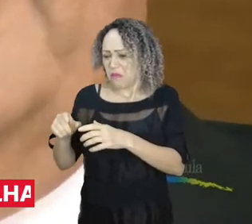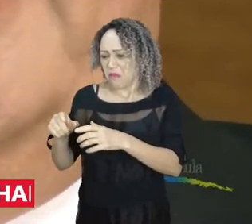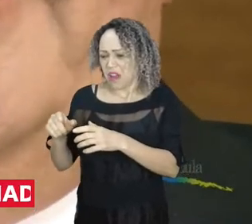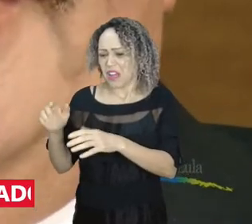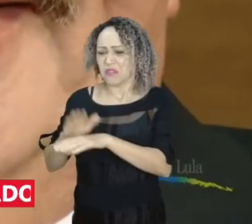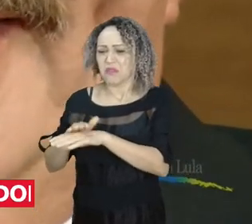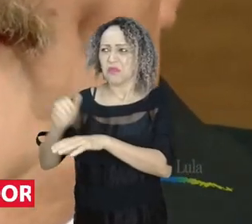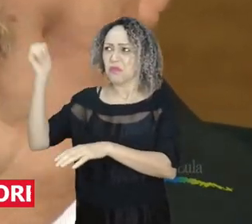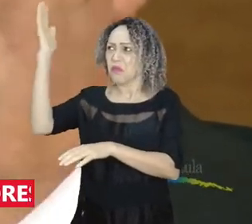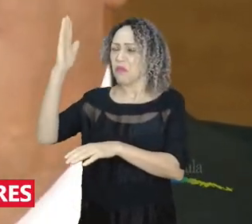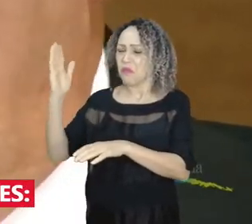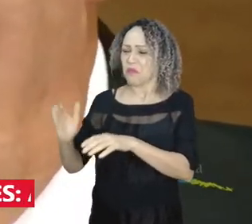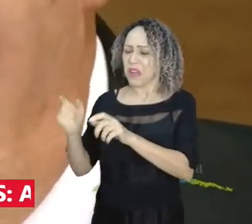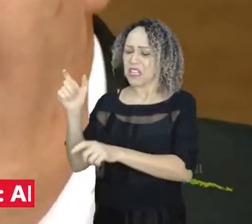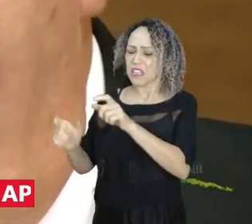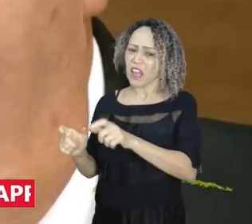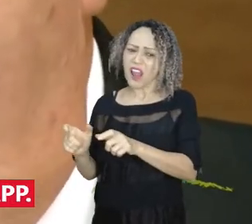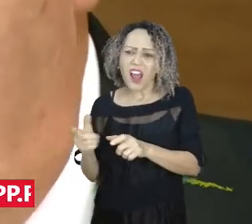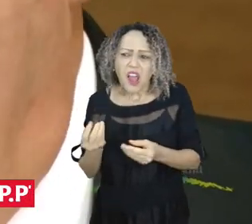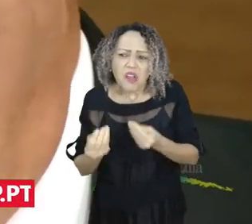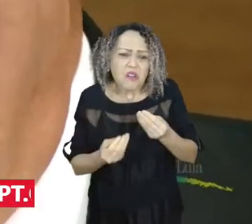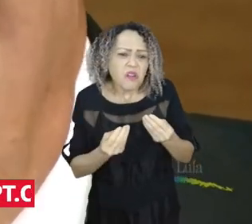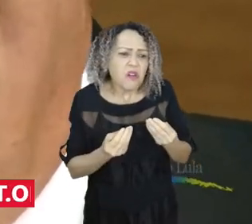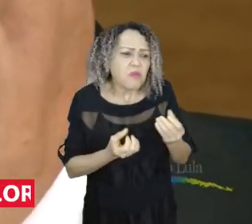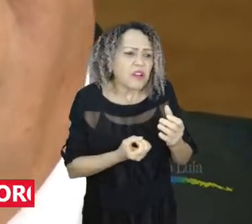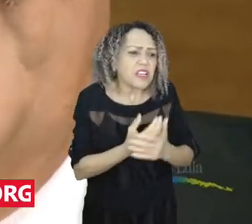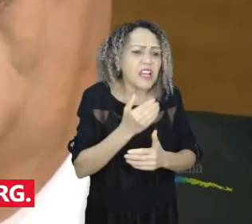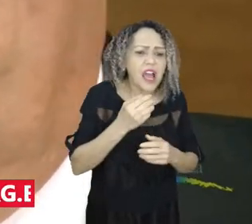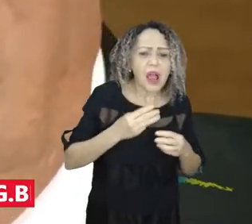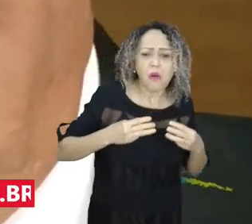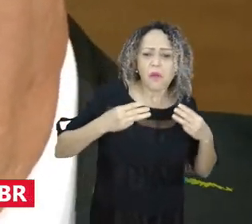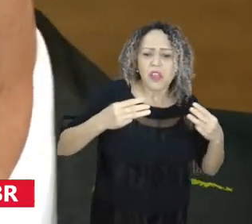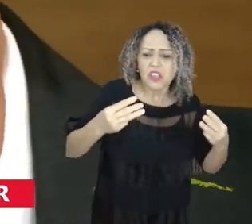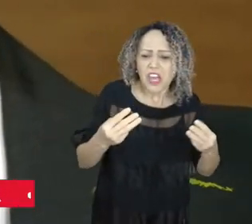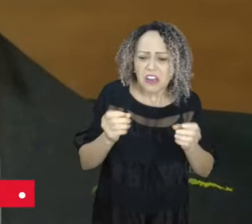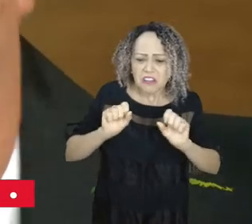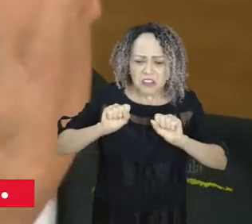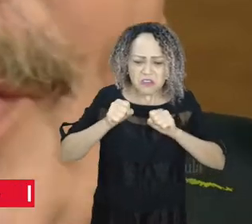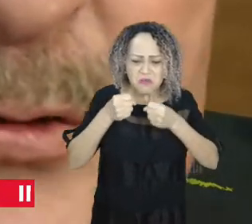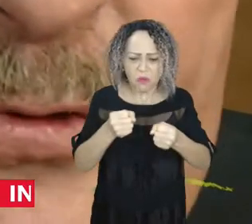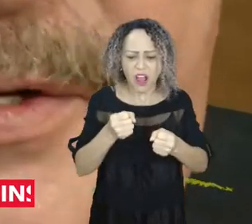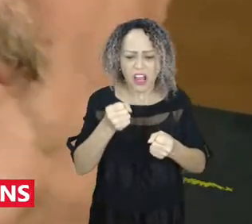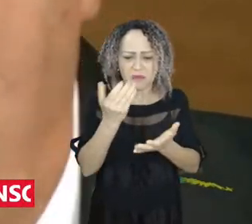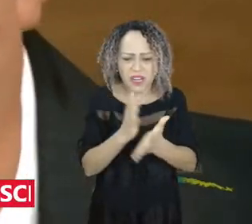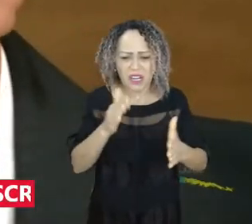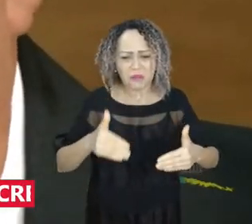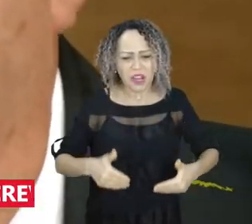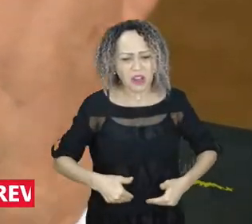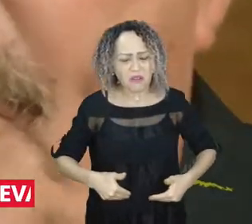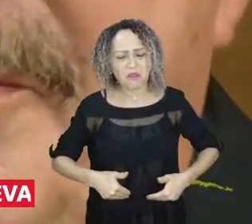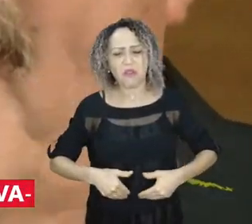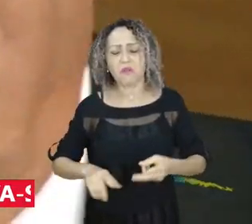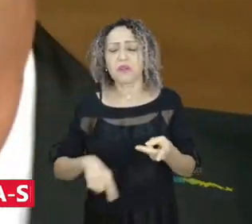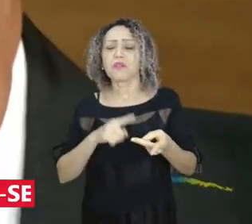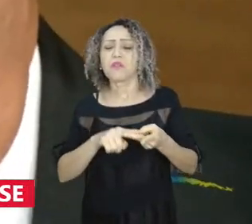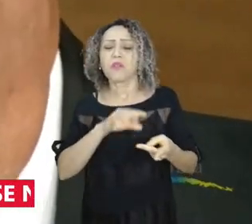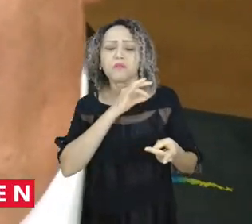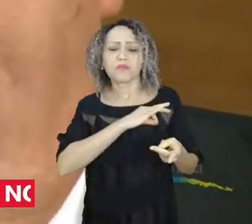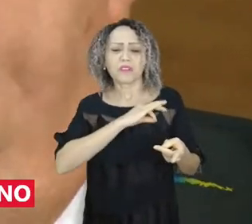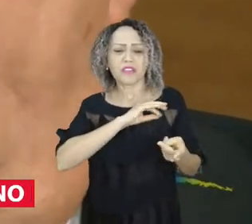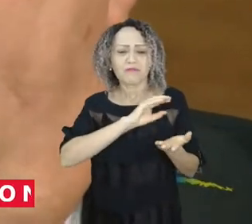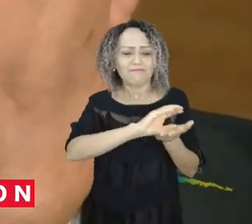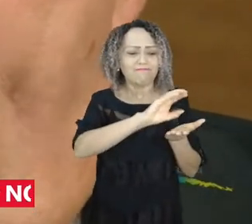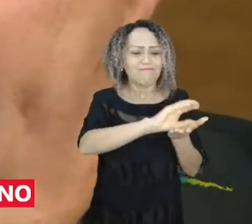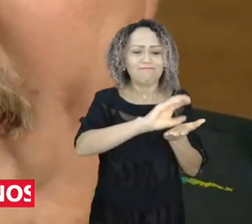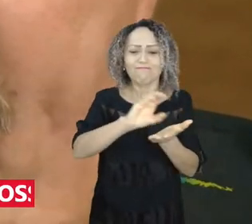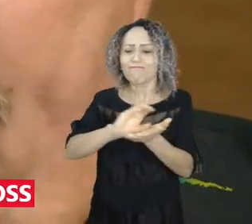Fome, que não compreendia por que fazer transferência de renda dando uma ajuda mínima às pessoas, sabe,